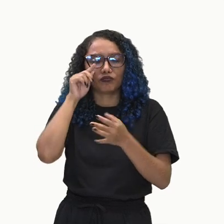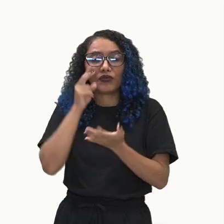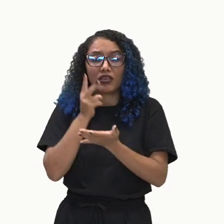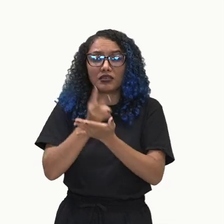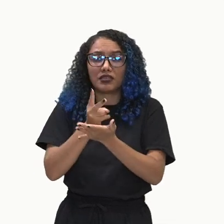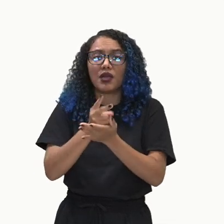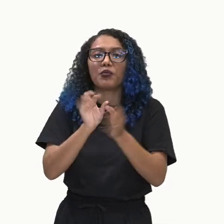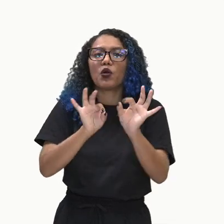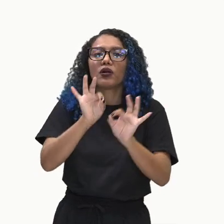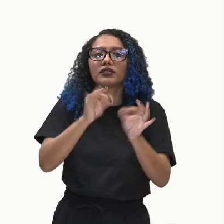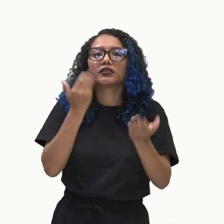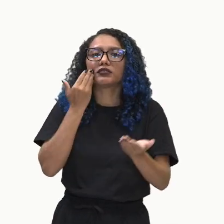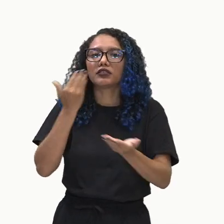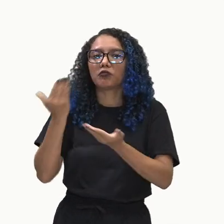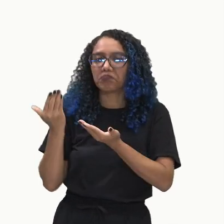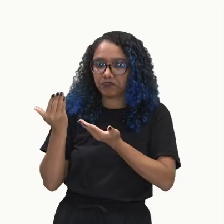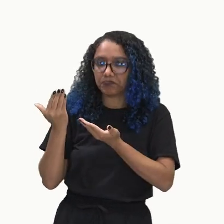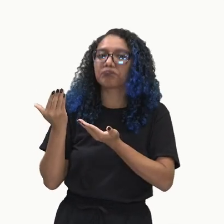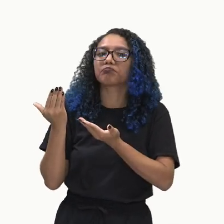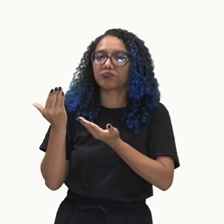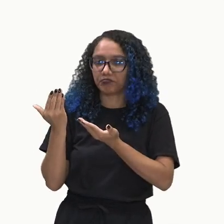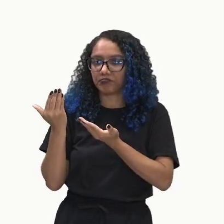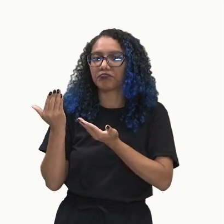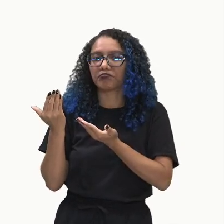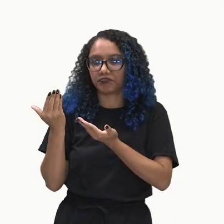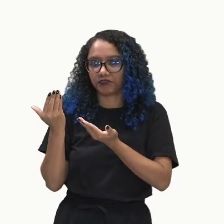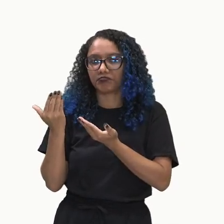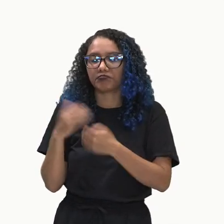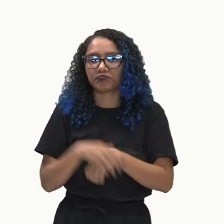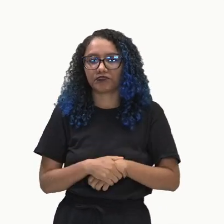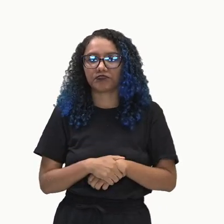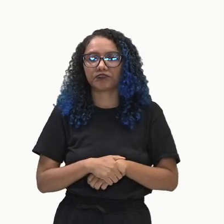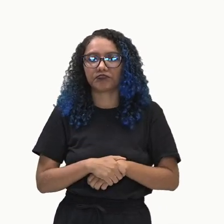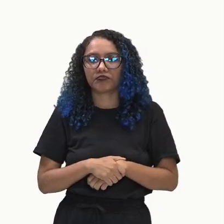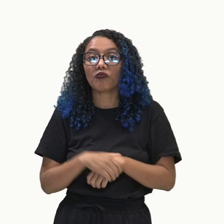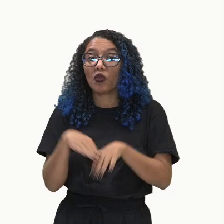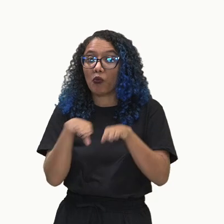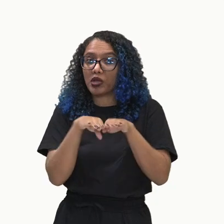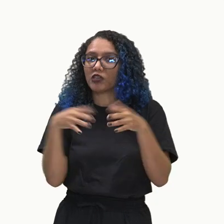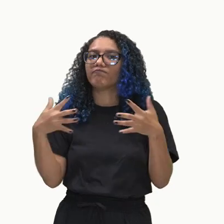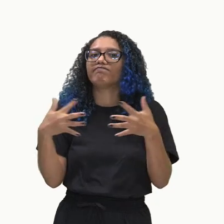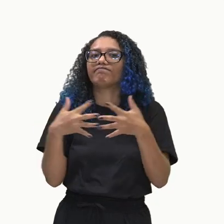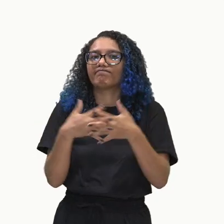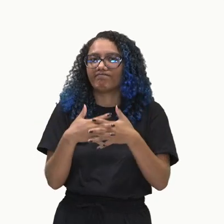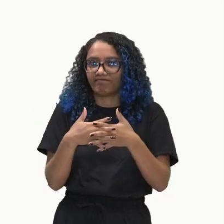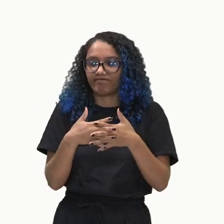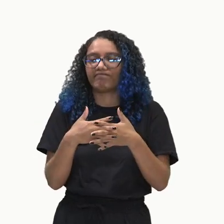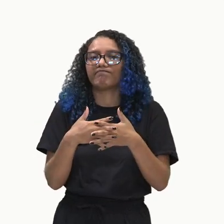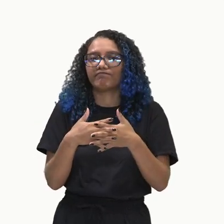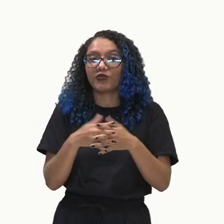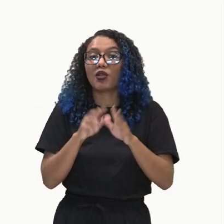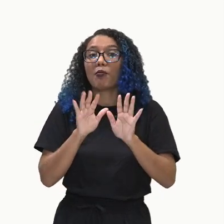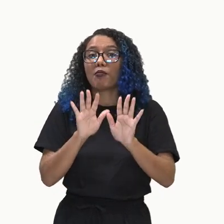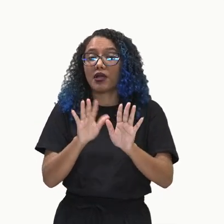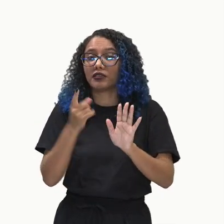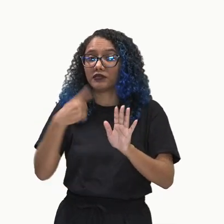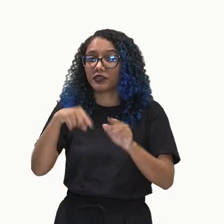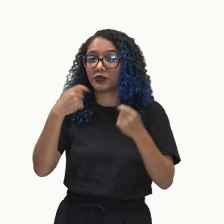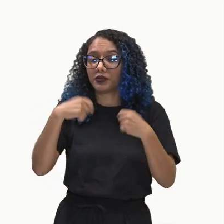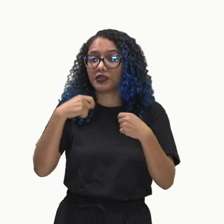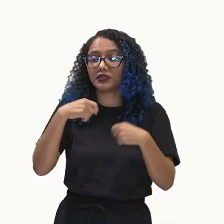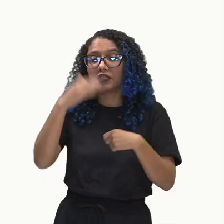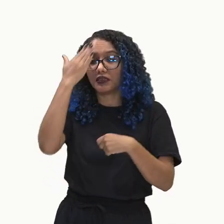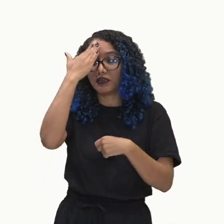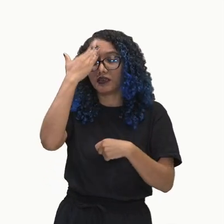dispostas dessa forma, né? É um padrão muito complexo, mas o que vocês precisam entender é que a ligação